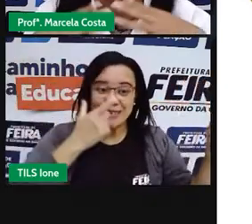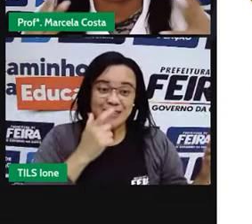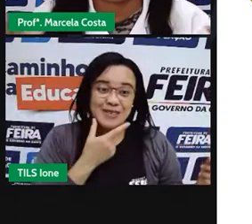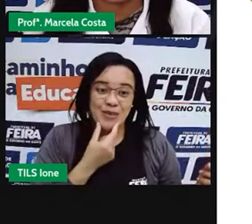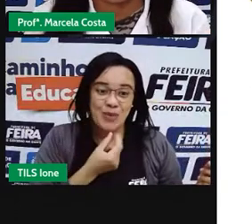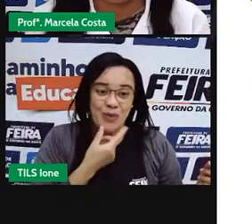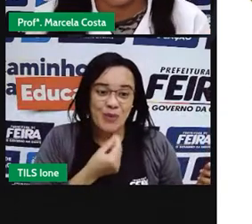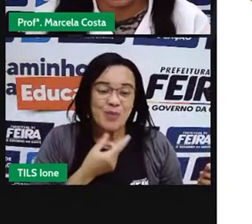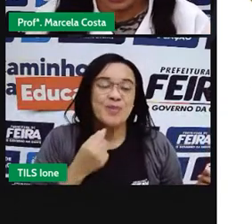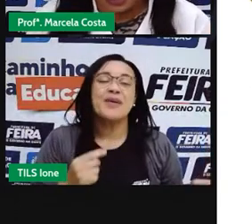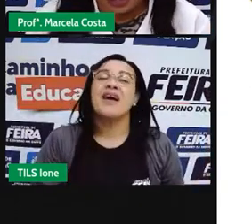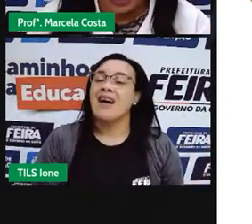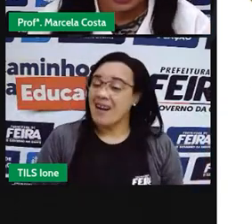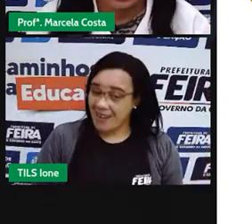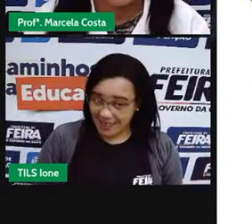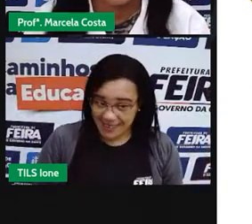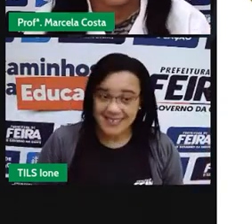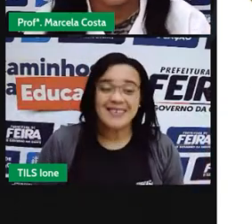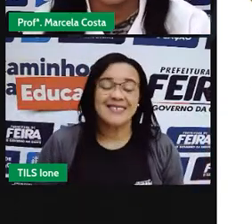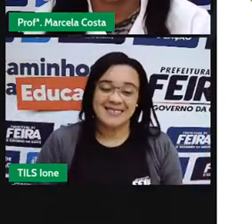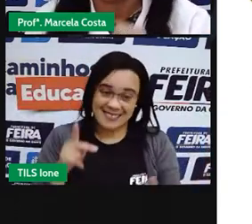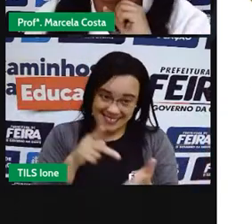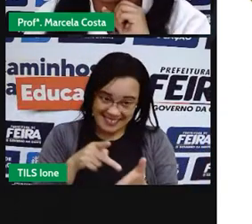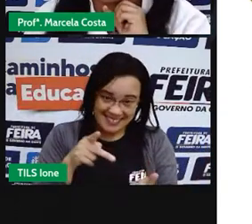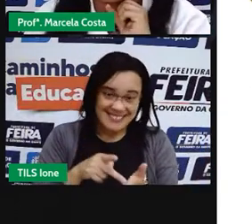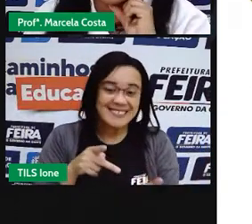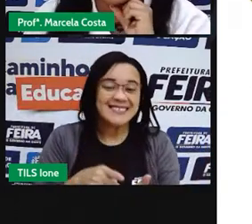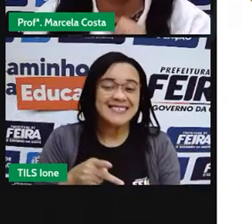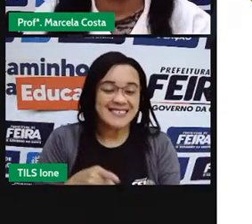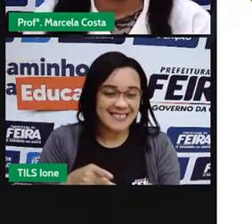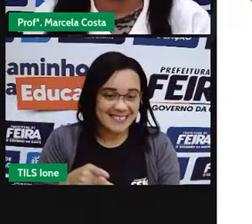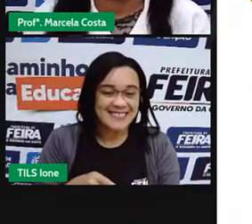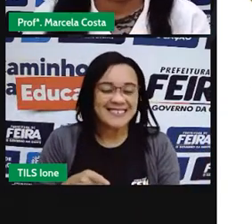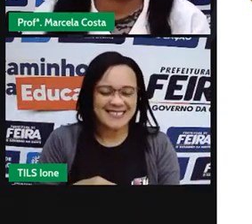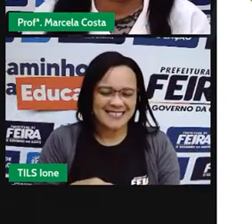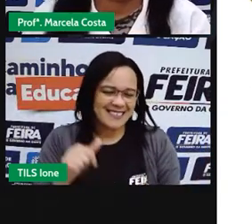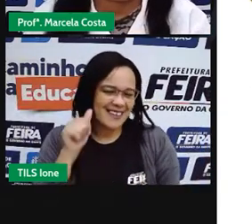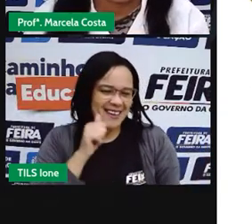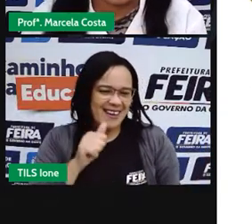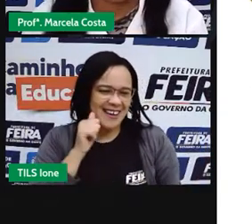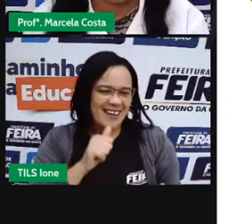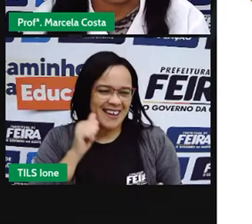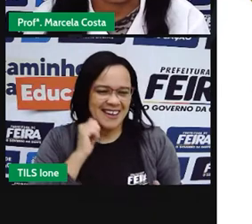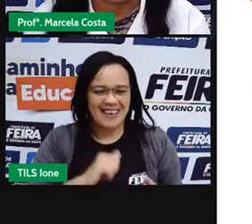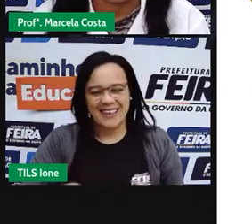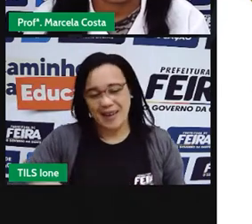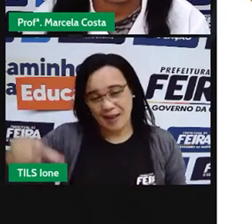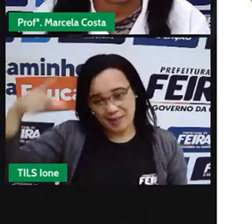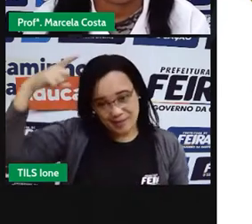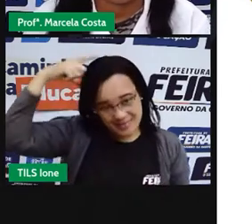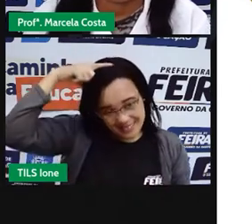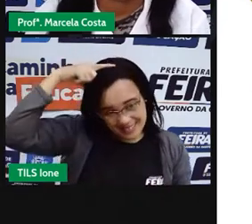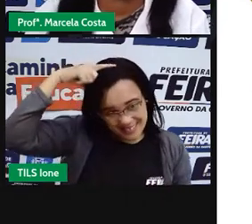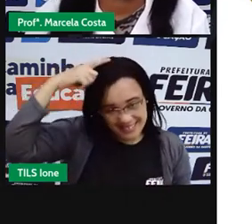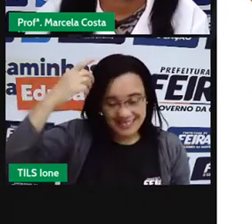em um príncipe. É a história A Princesa e o Sapo.